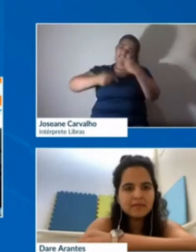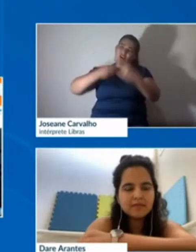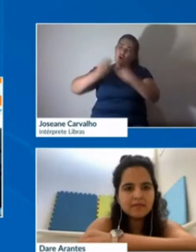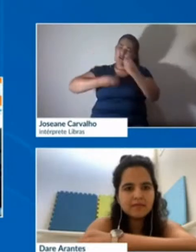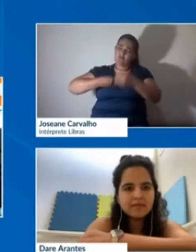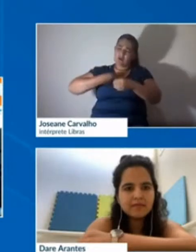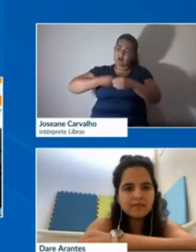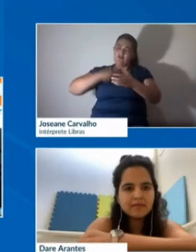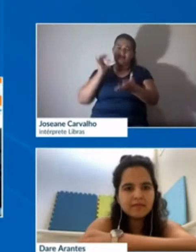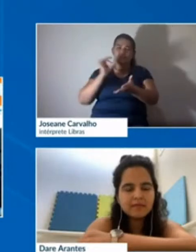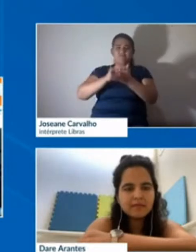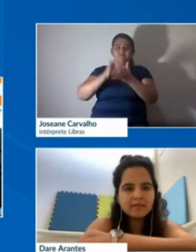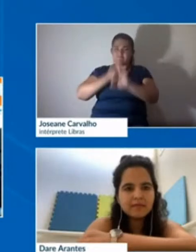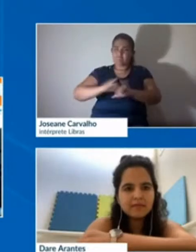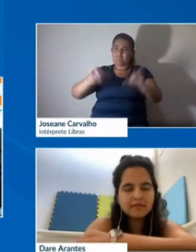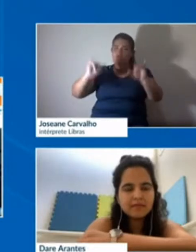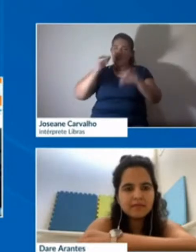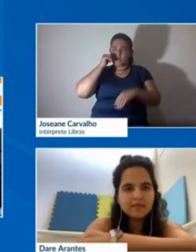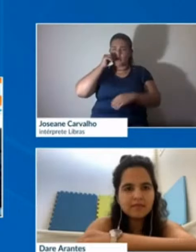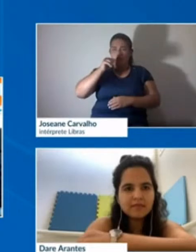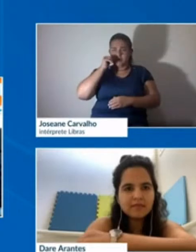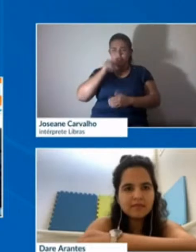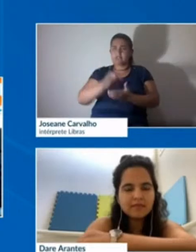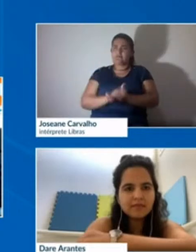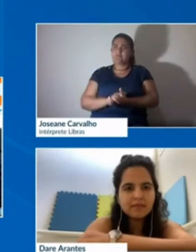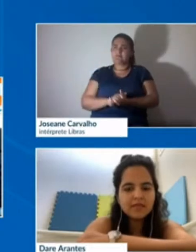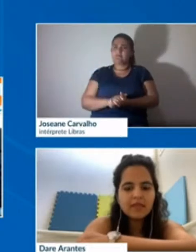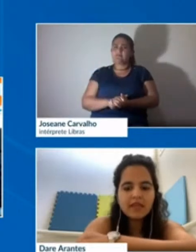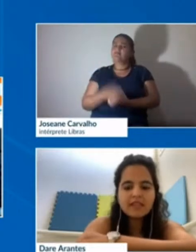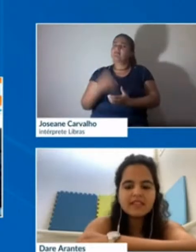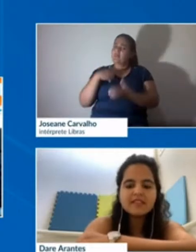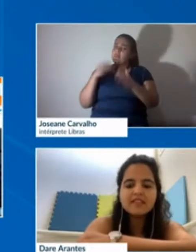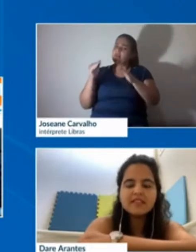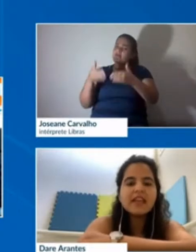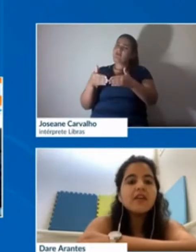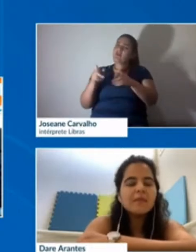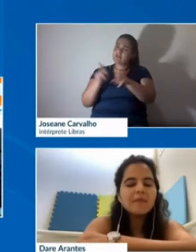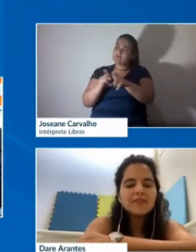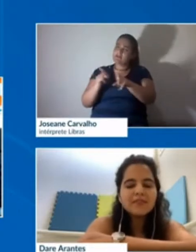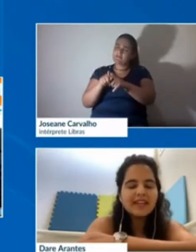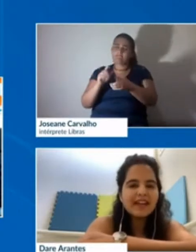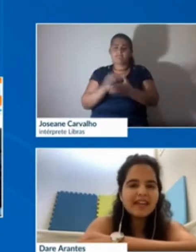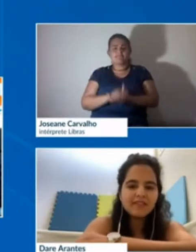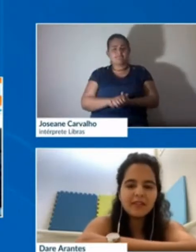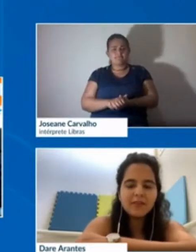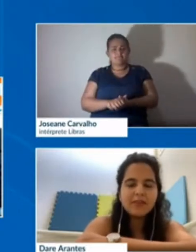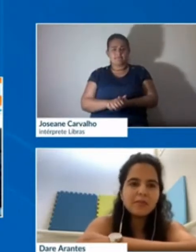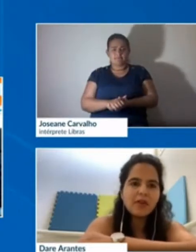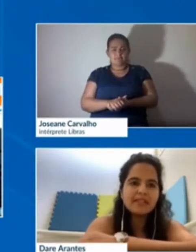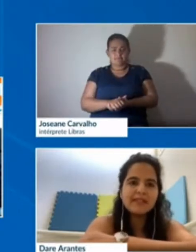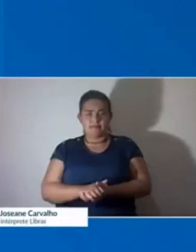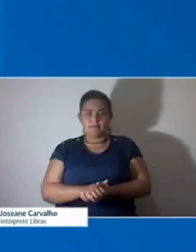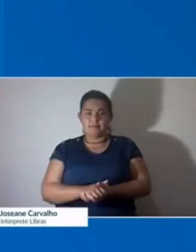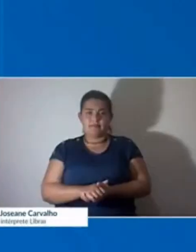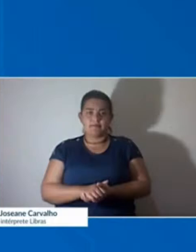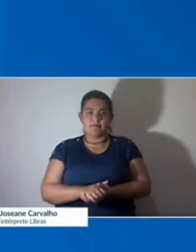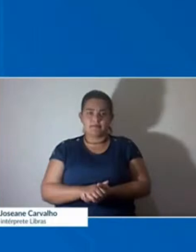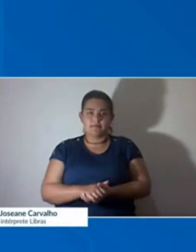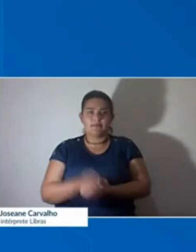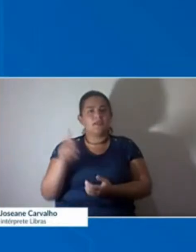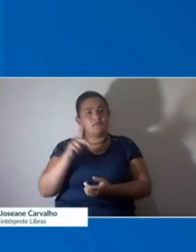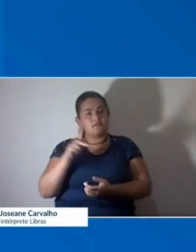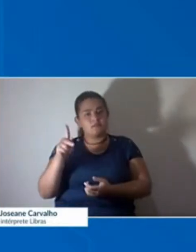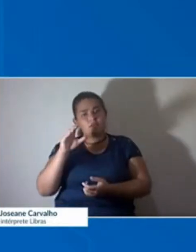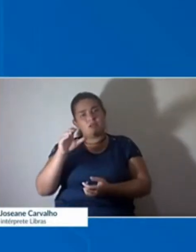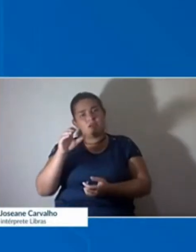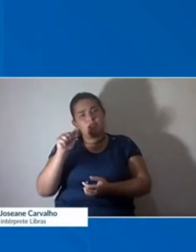retratada pelas mulheres também. Vocês têm um foco nisso? A gente, como a professora Carla falou no bloco anterior, não